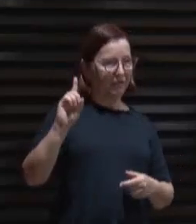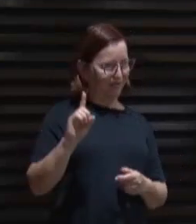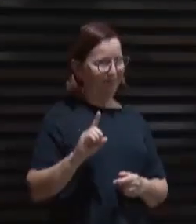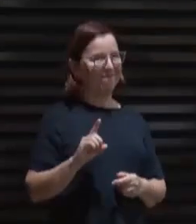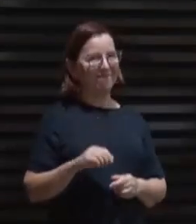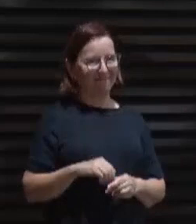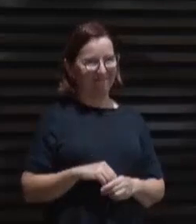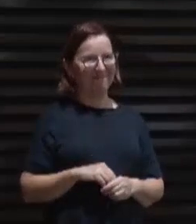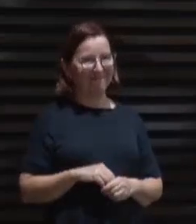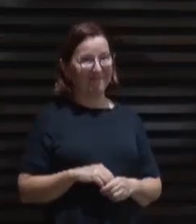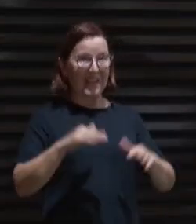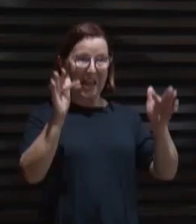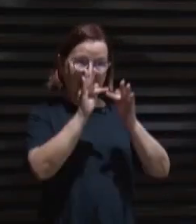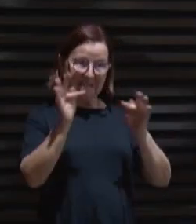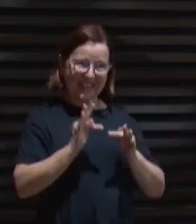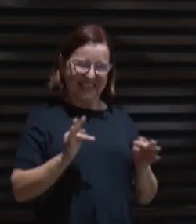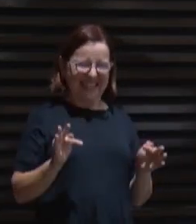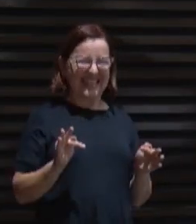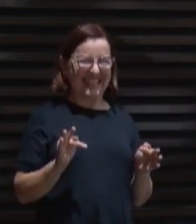Feliz, bem-aventurado,